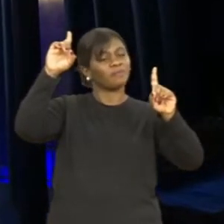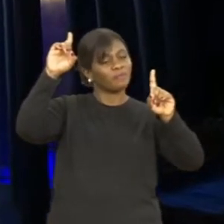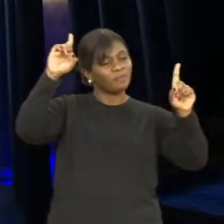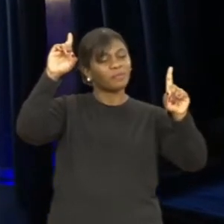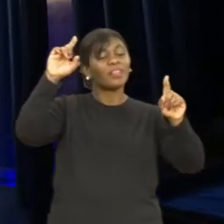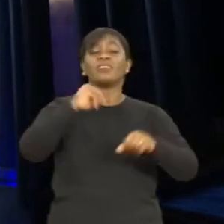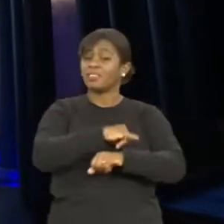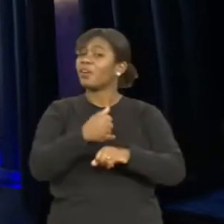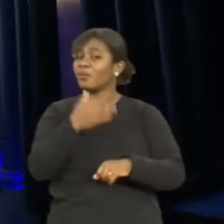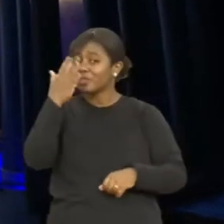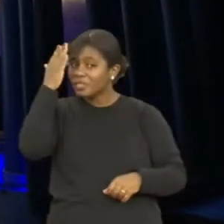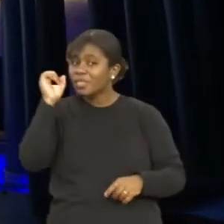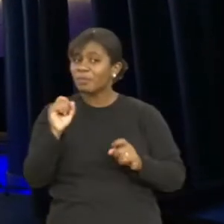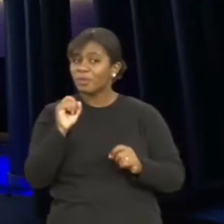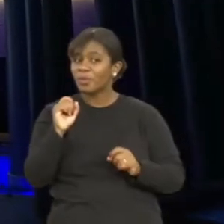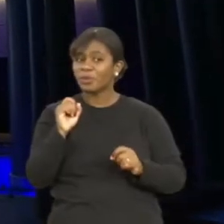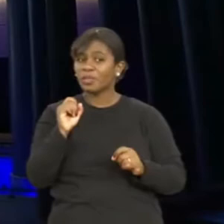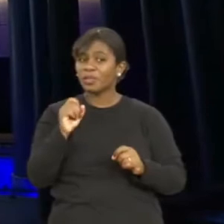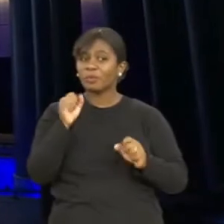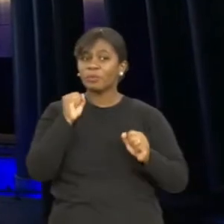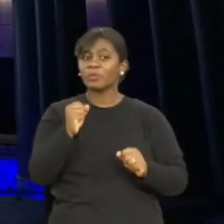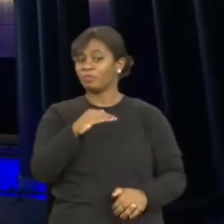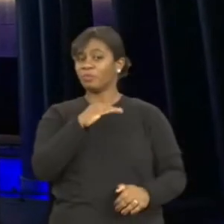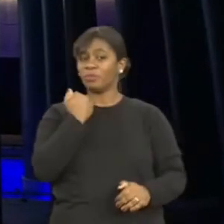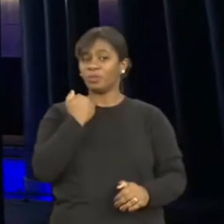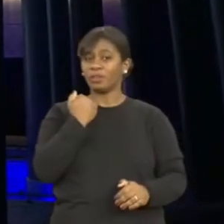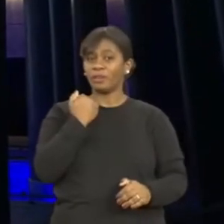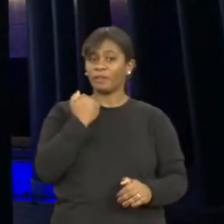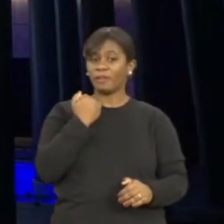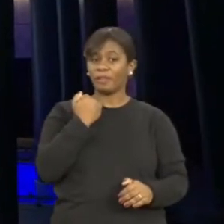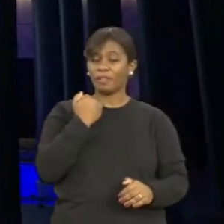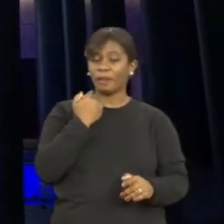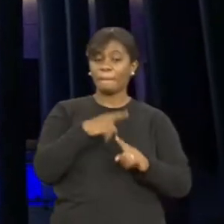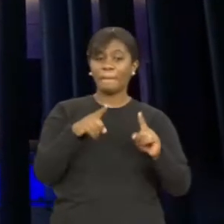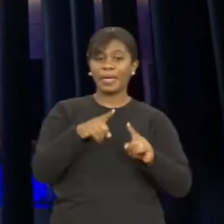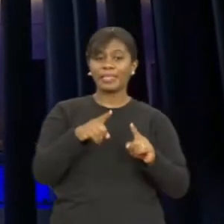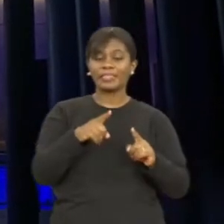Jacó sabia que ele podia ser fulminado, mas ele foi aprovado,